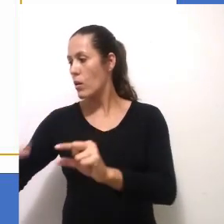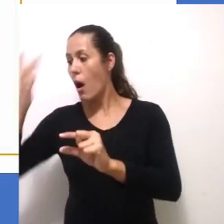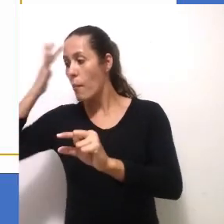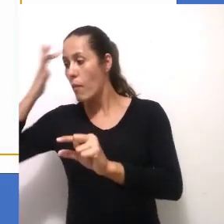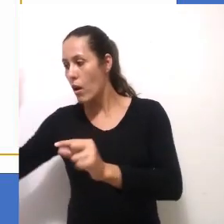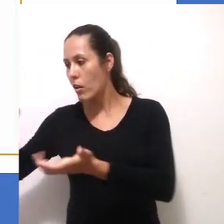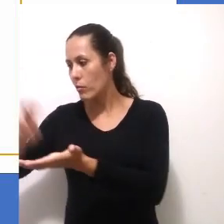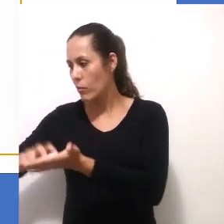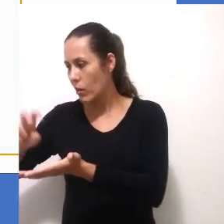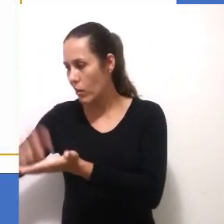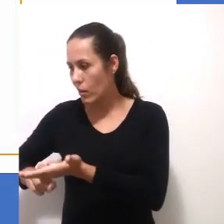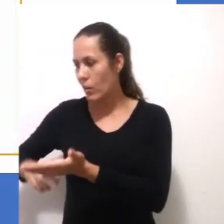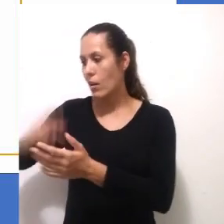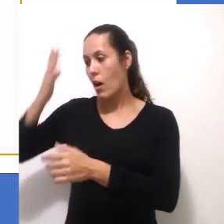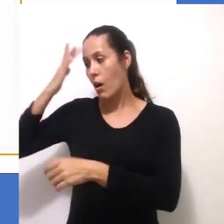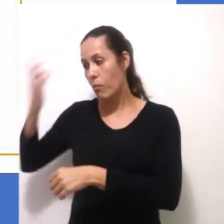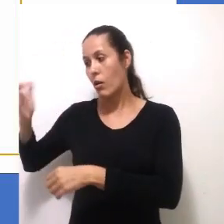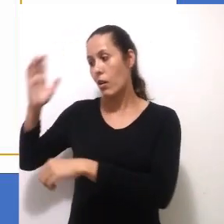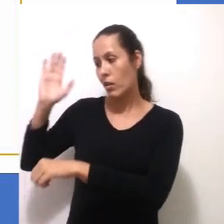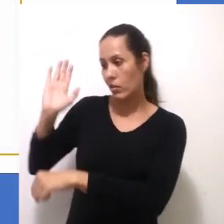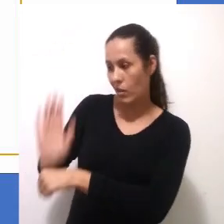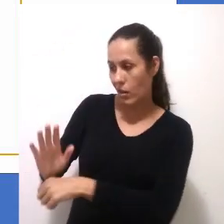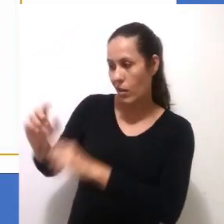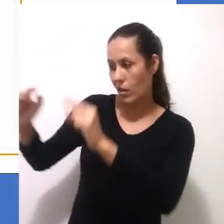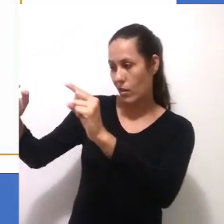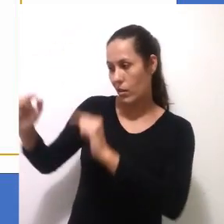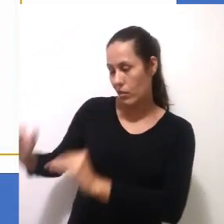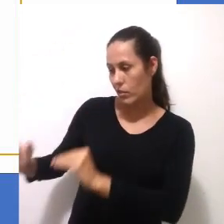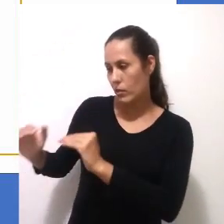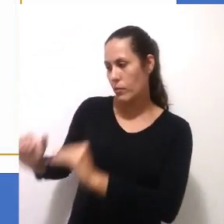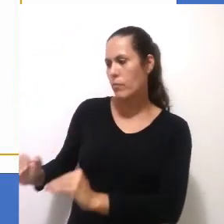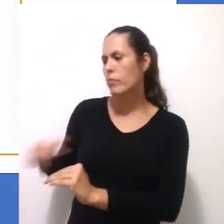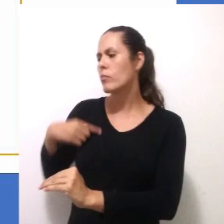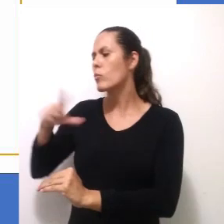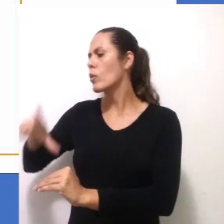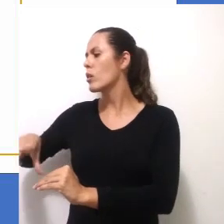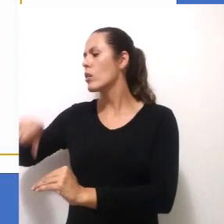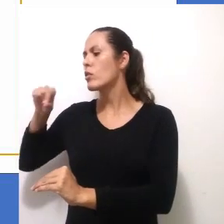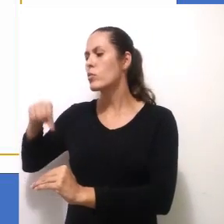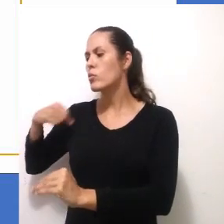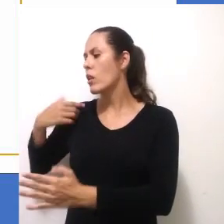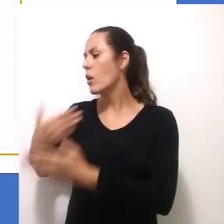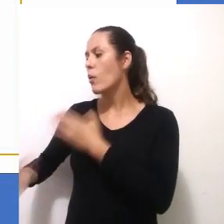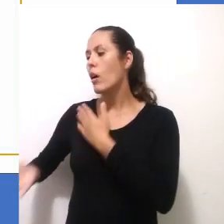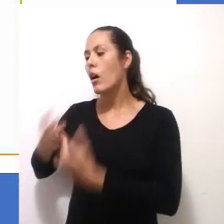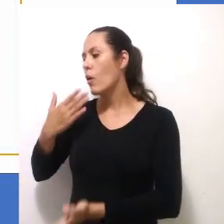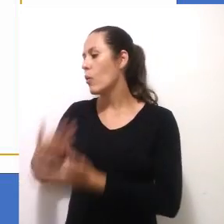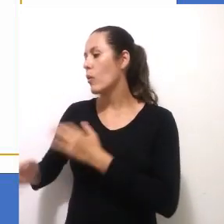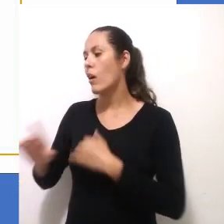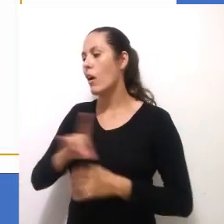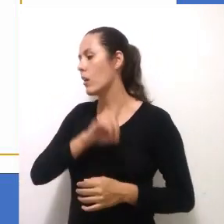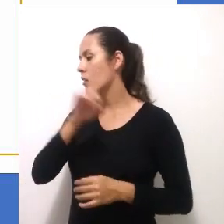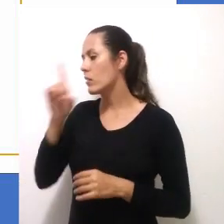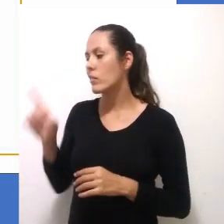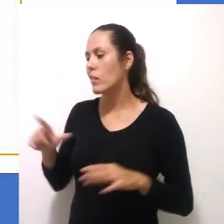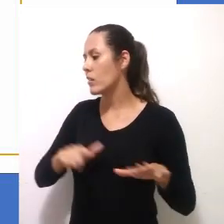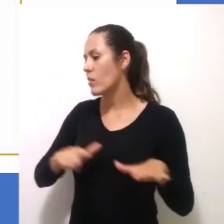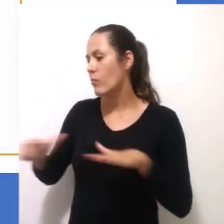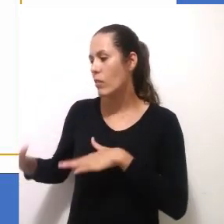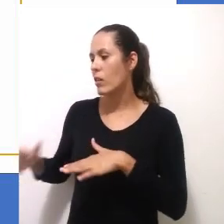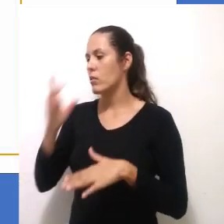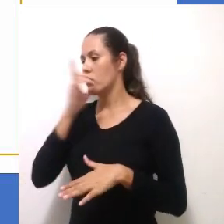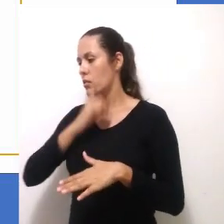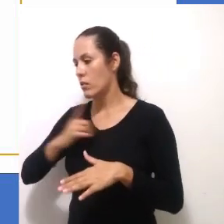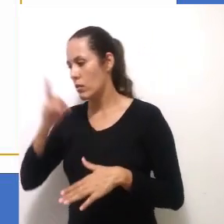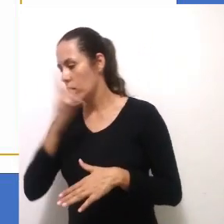manhã. Tomorrow afternoon, amanhã à tarde, ou a gente pode escolher qualquer dia da semana.